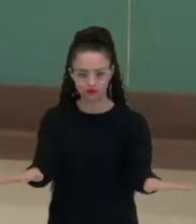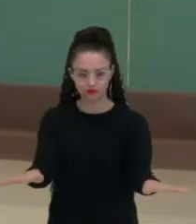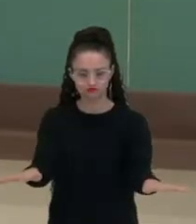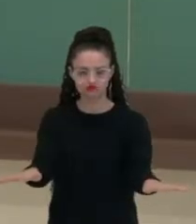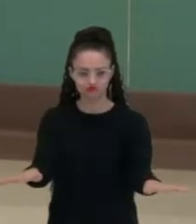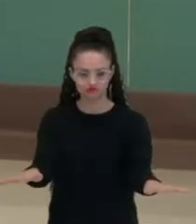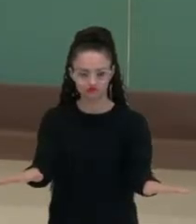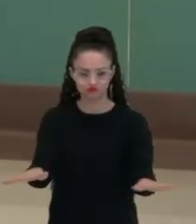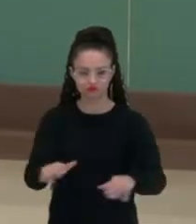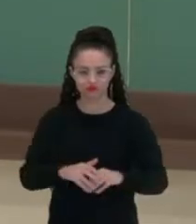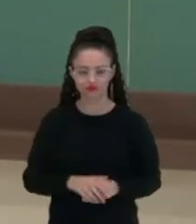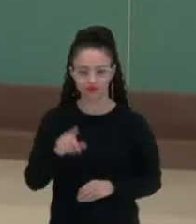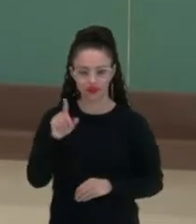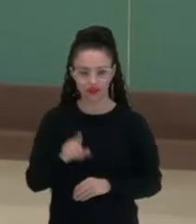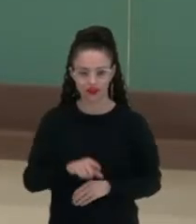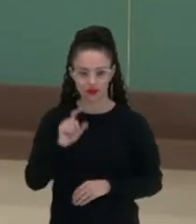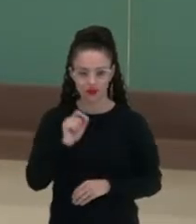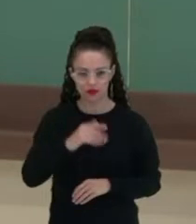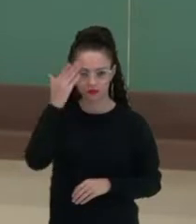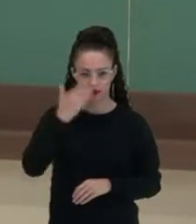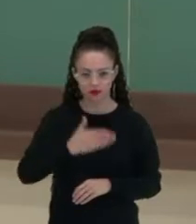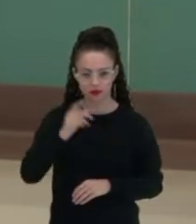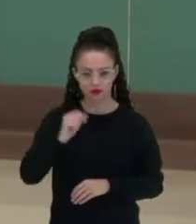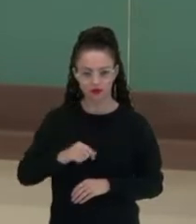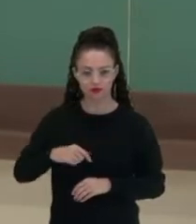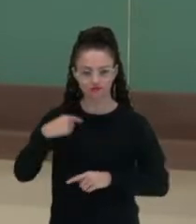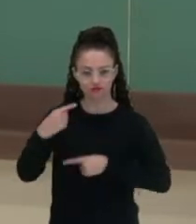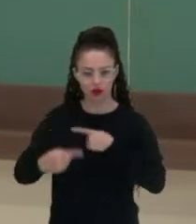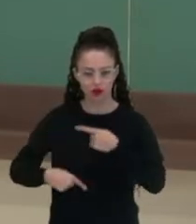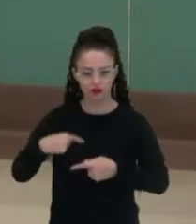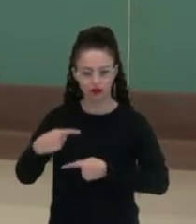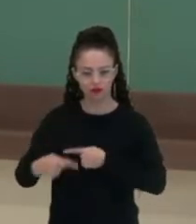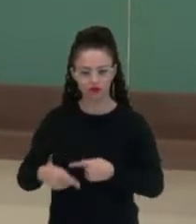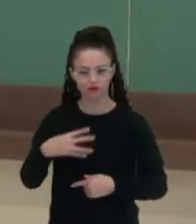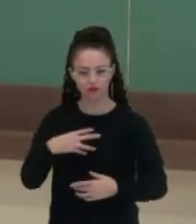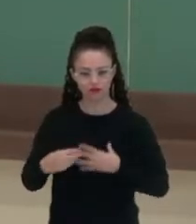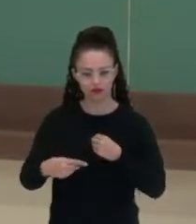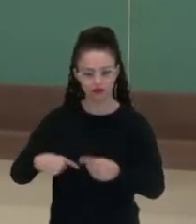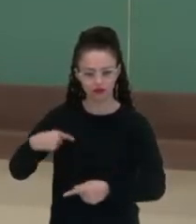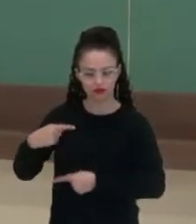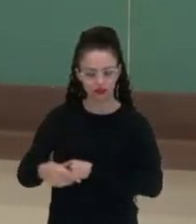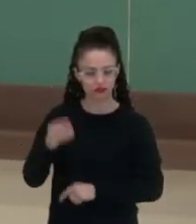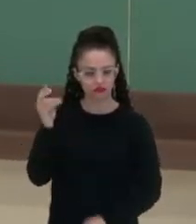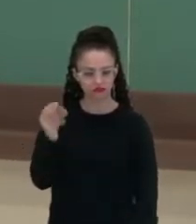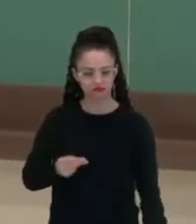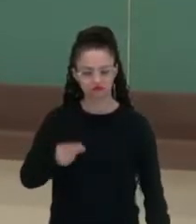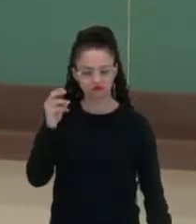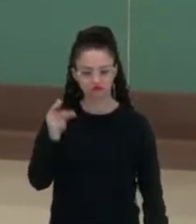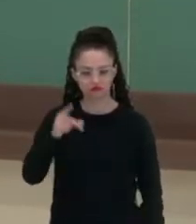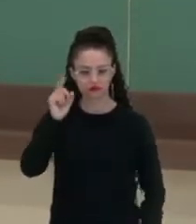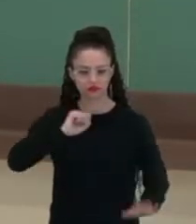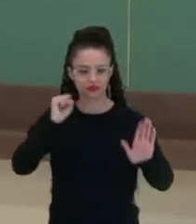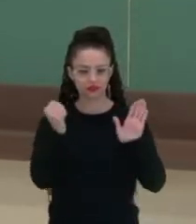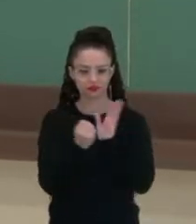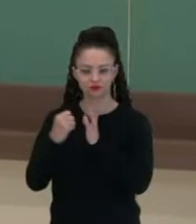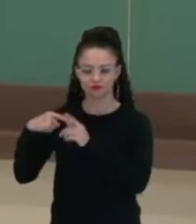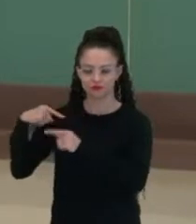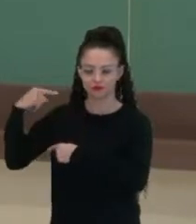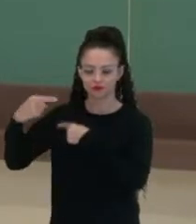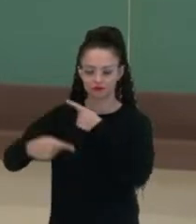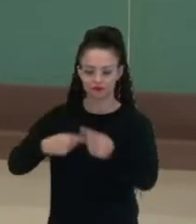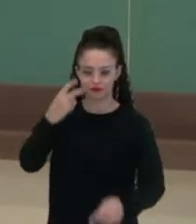crescem na horizontal. Testemunha a passagem do tempo das gerações, por sua natureza duradoura, é o símbolo da ancestralidade na